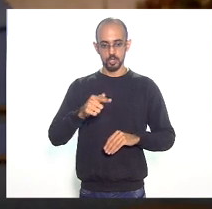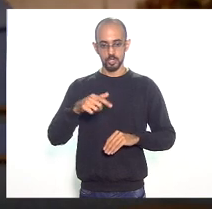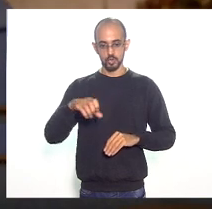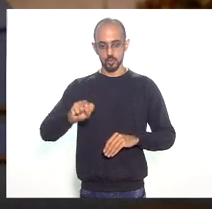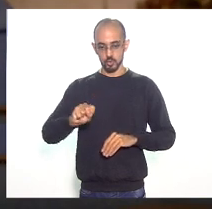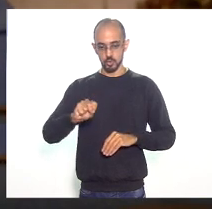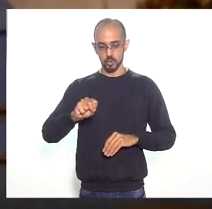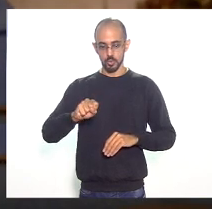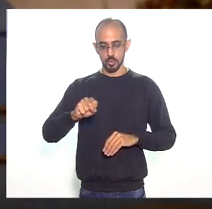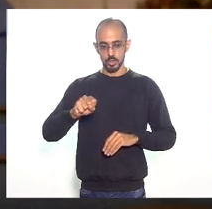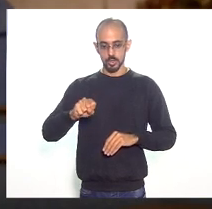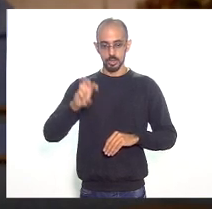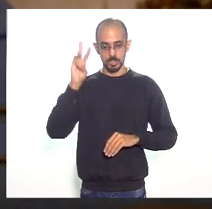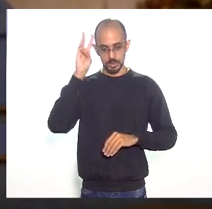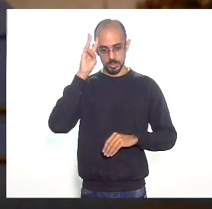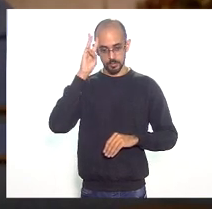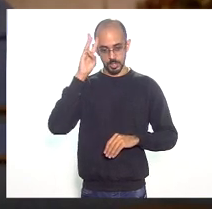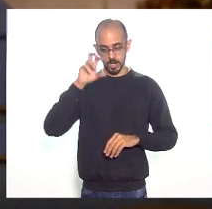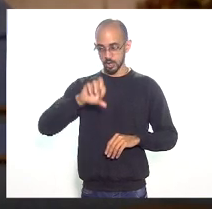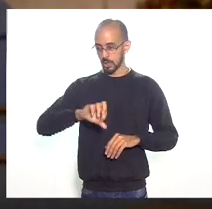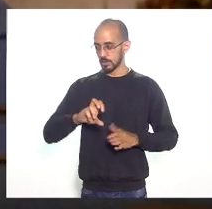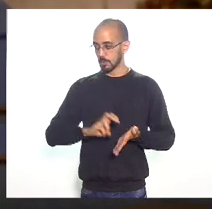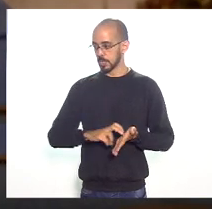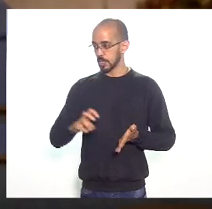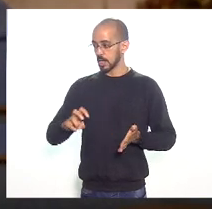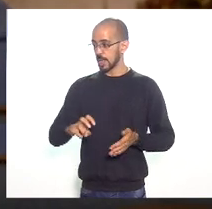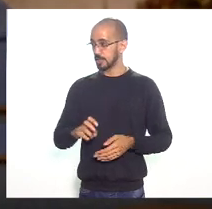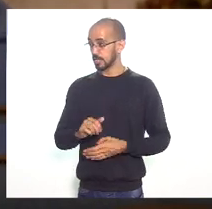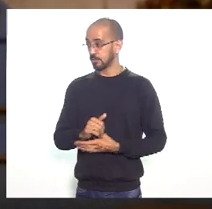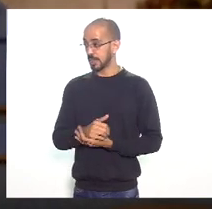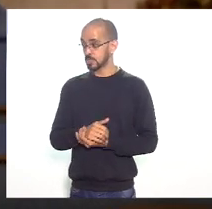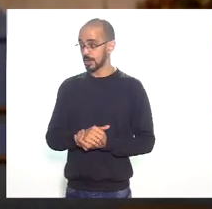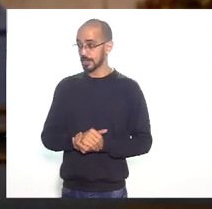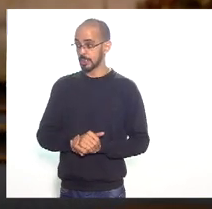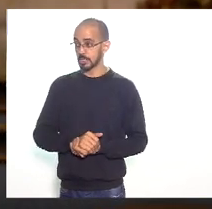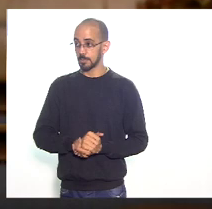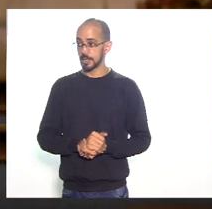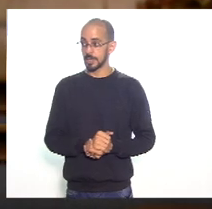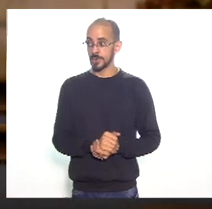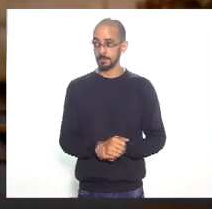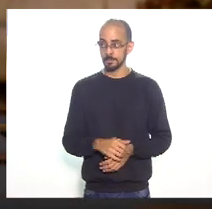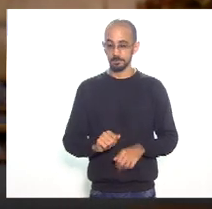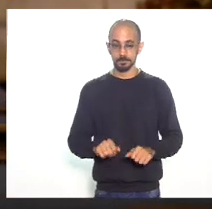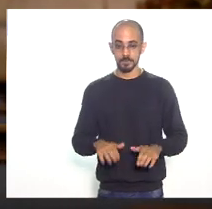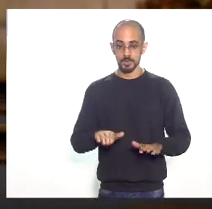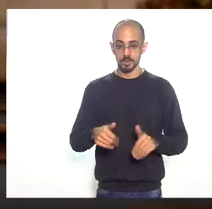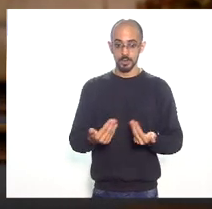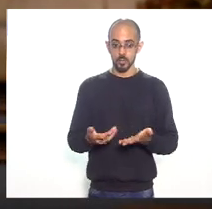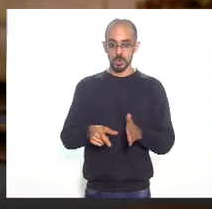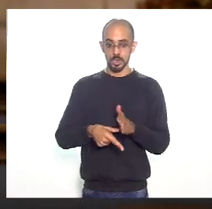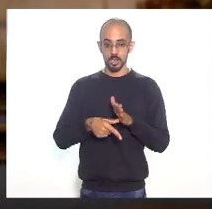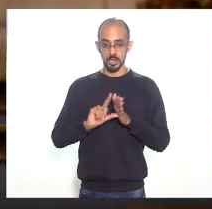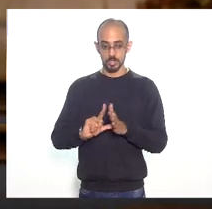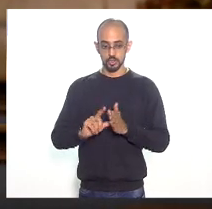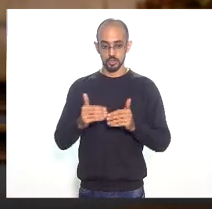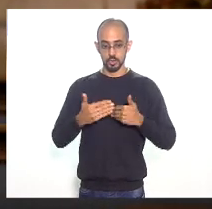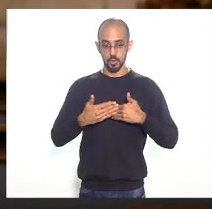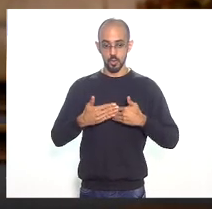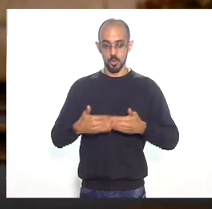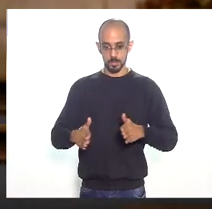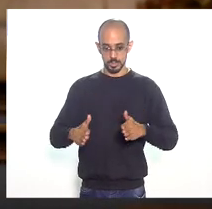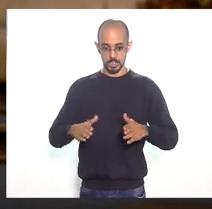manhã, a partir da próxima terça-feira. Antes de darmos início aqui à pauta, eu queria,